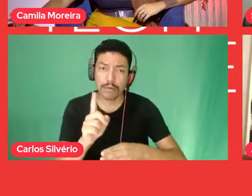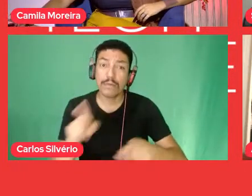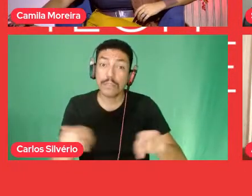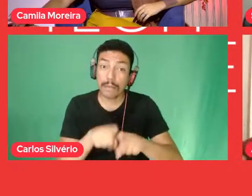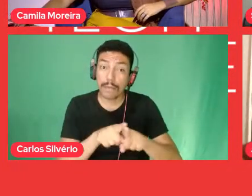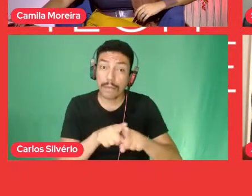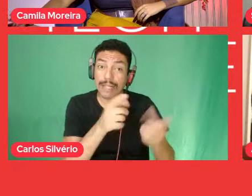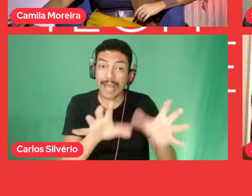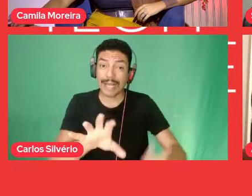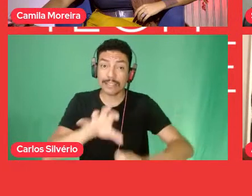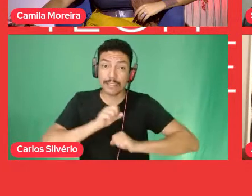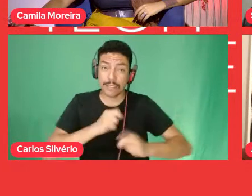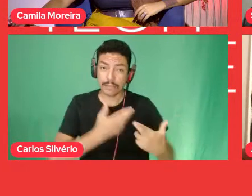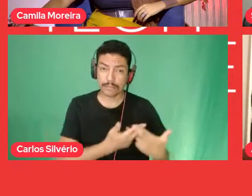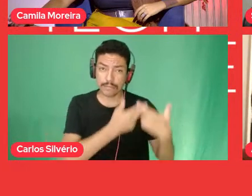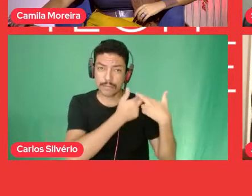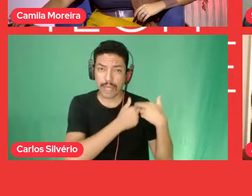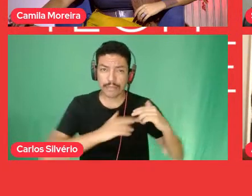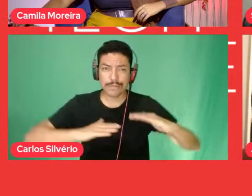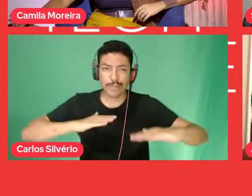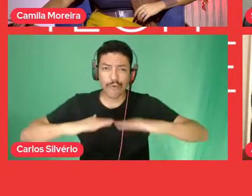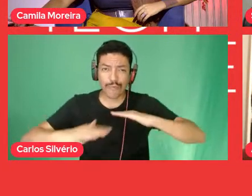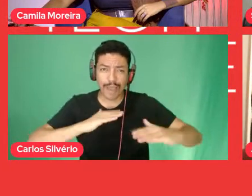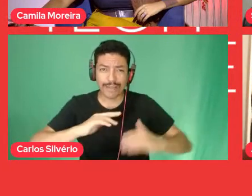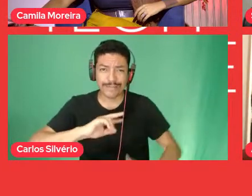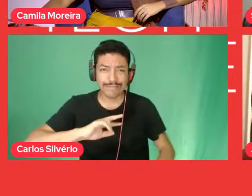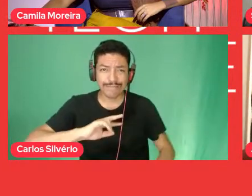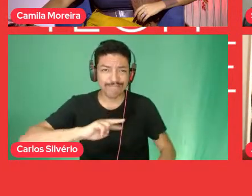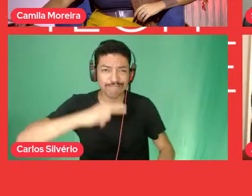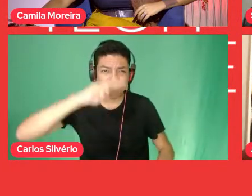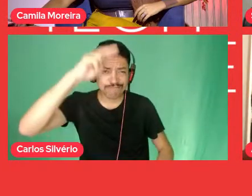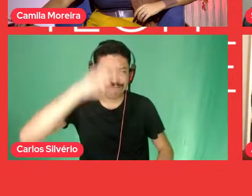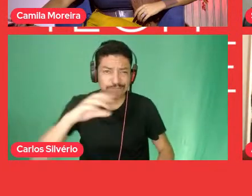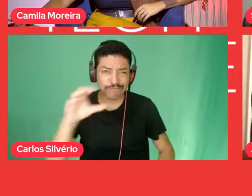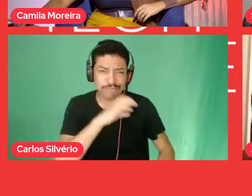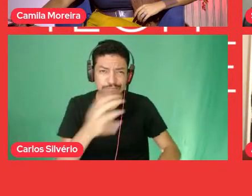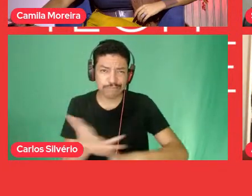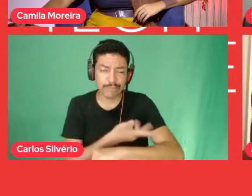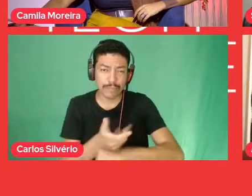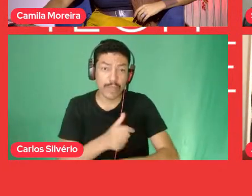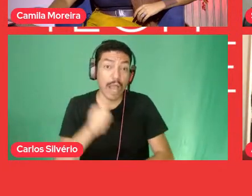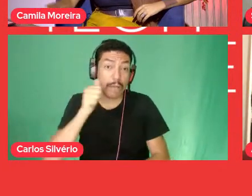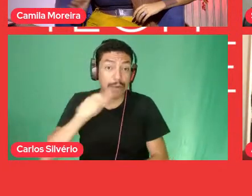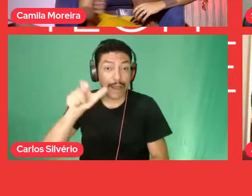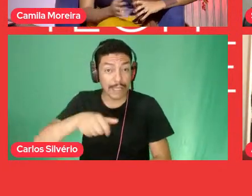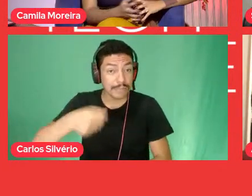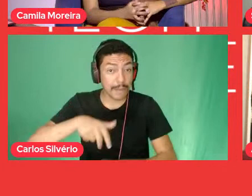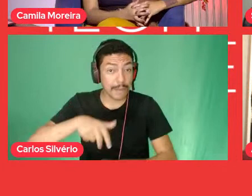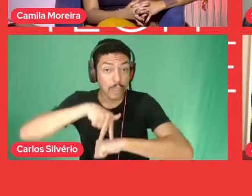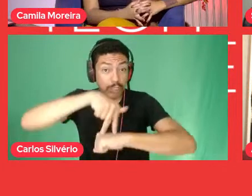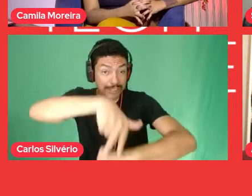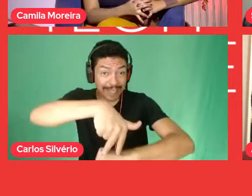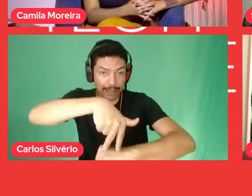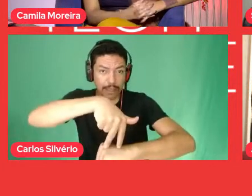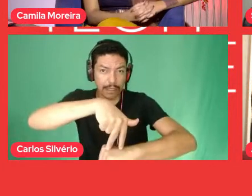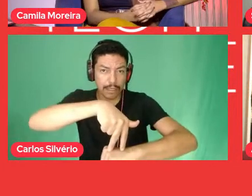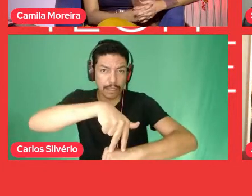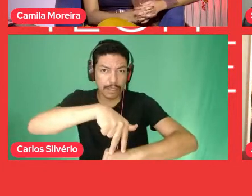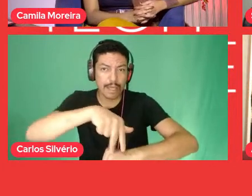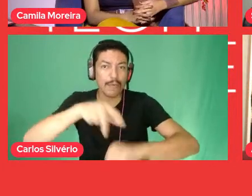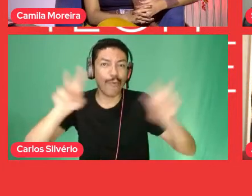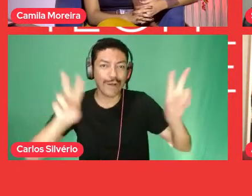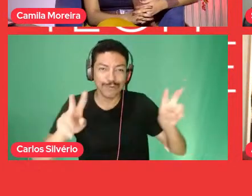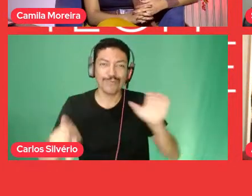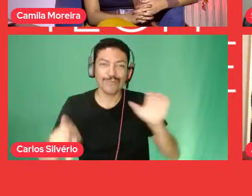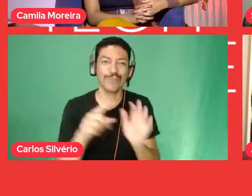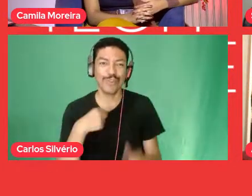corresponsável nesse movimento, né? É claro que eu gosto muito de falar que eu acho que a mulher ela tem que protagonizar, né? Porque se a gente não protagoniza nesse nosso assunto, né,